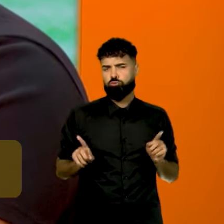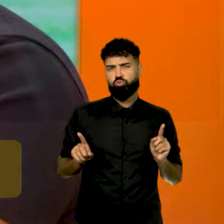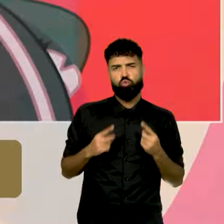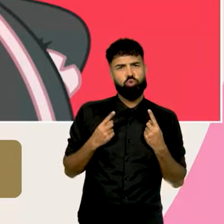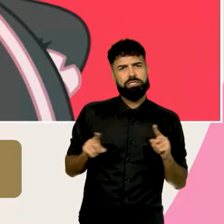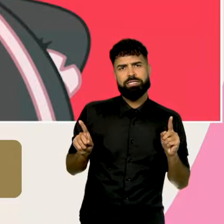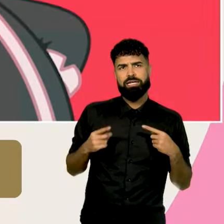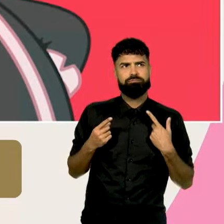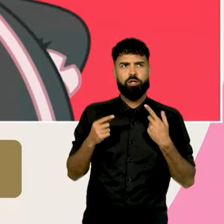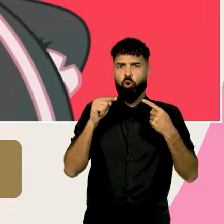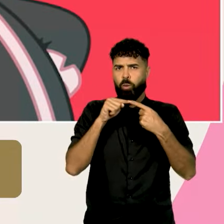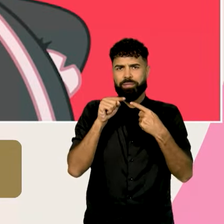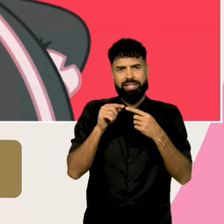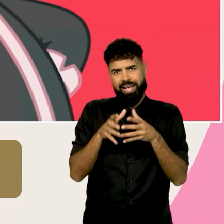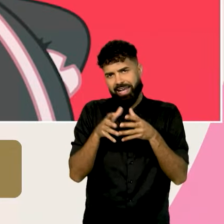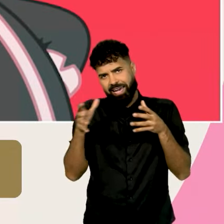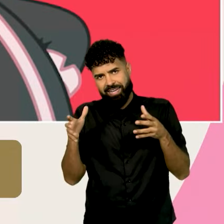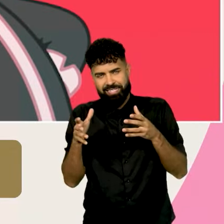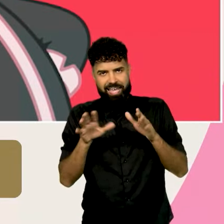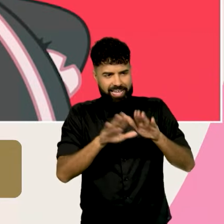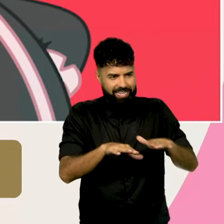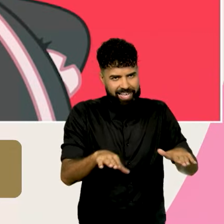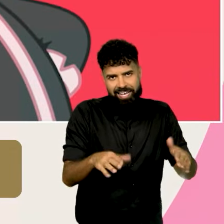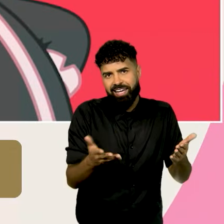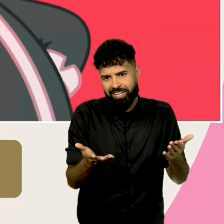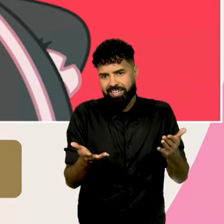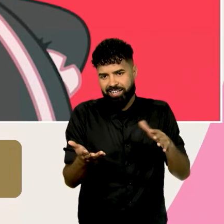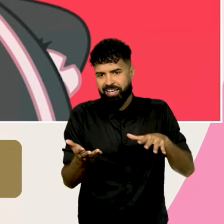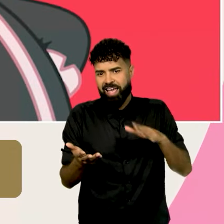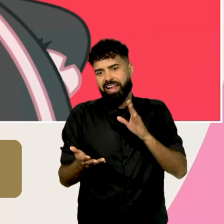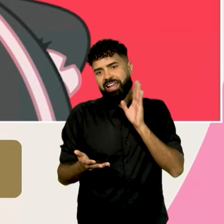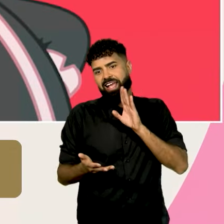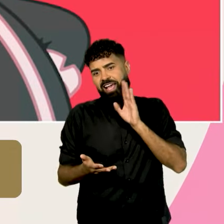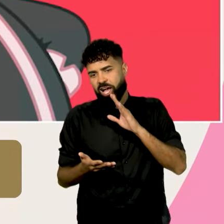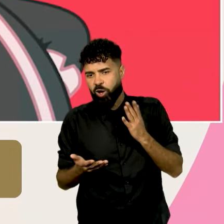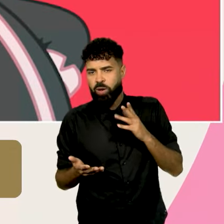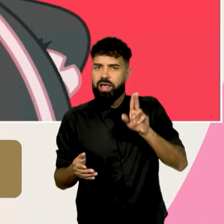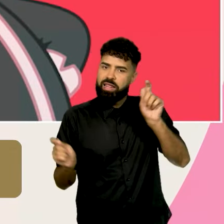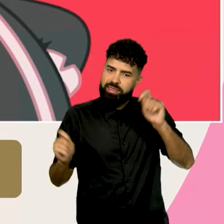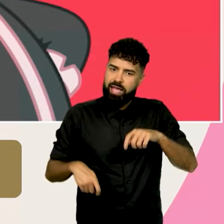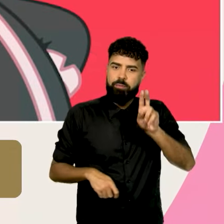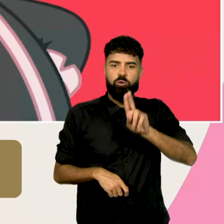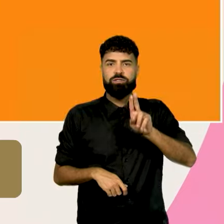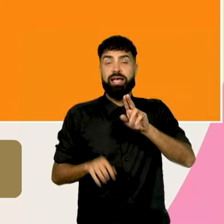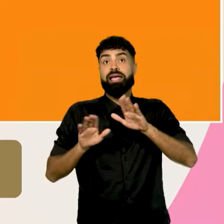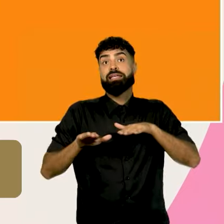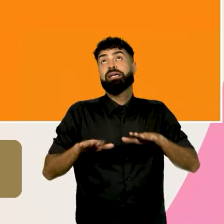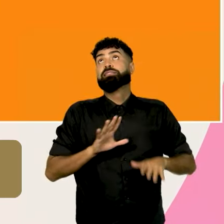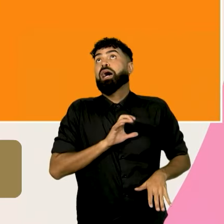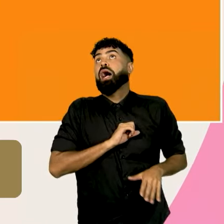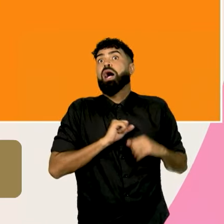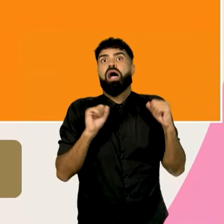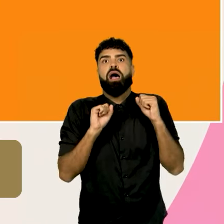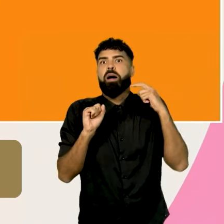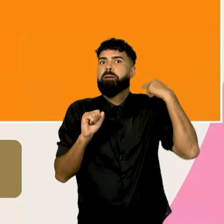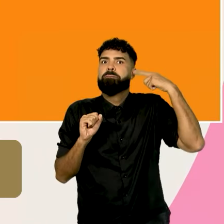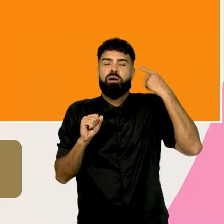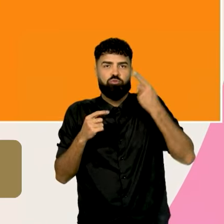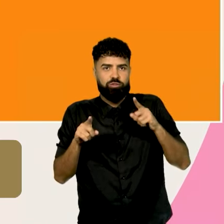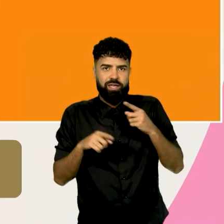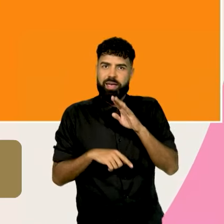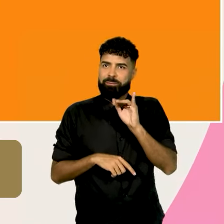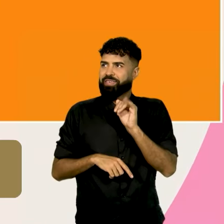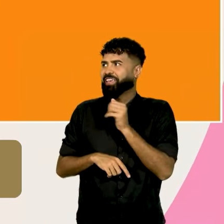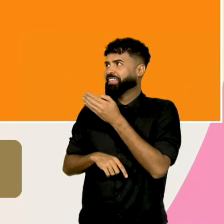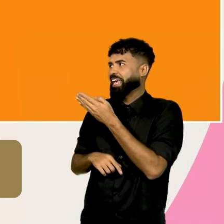o universo infantil, né? É uma coisa muito bacana de se usar. A criança ama música, total, né? Total. Bia tá aqui.